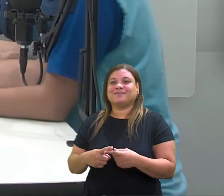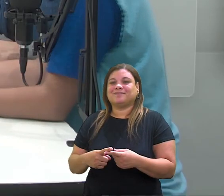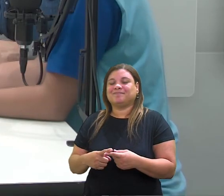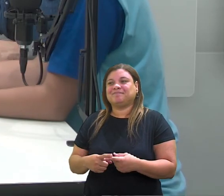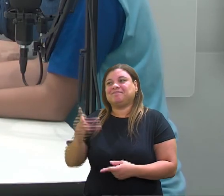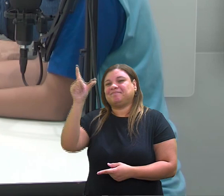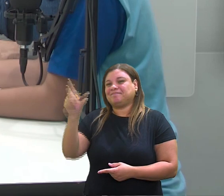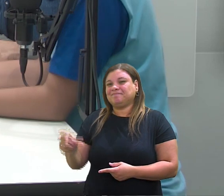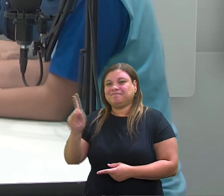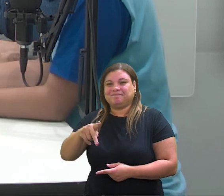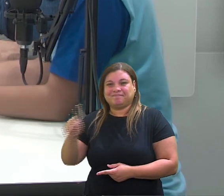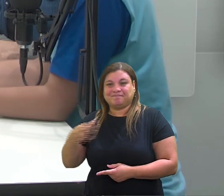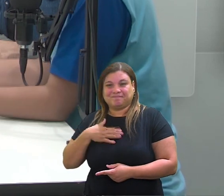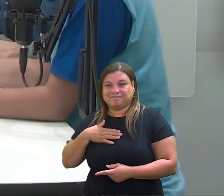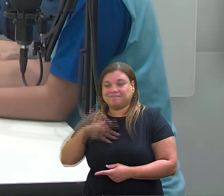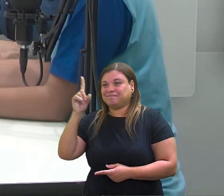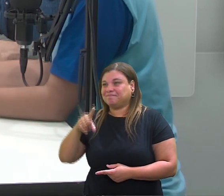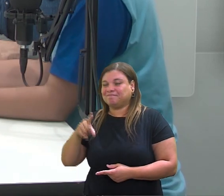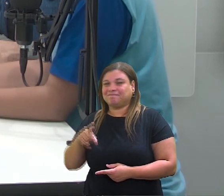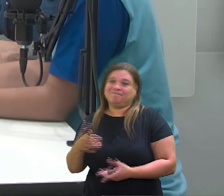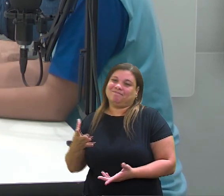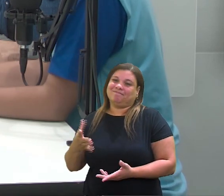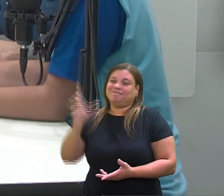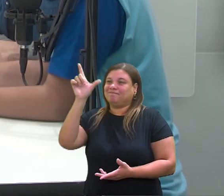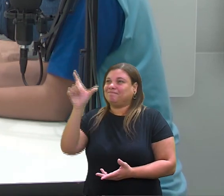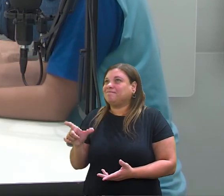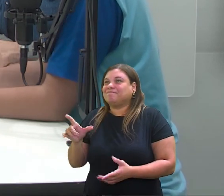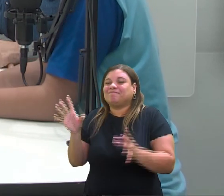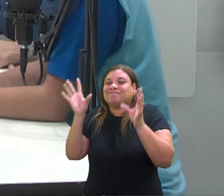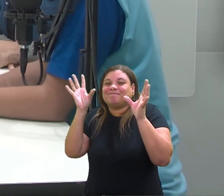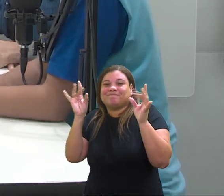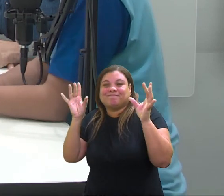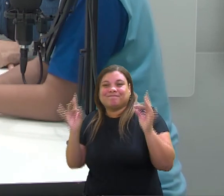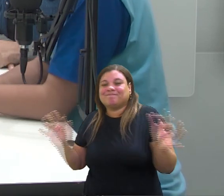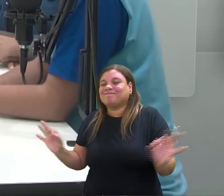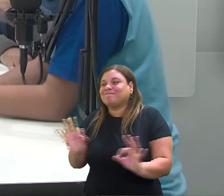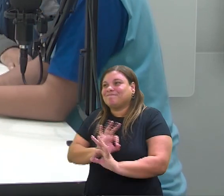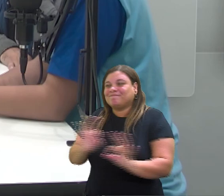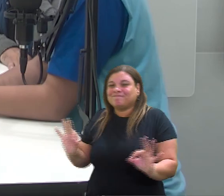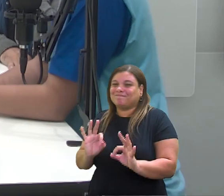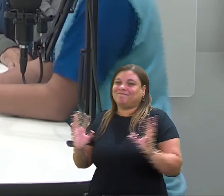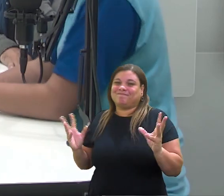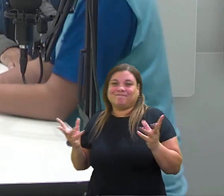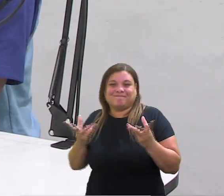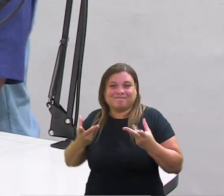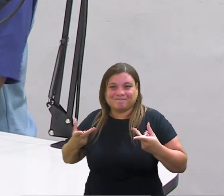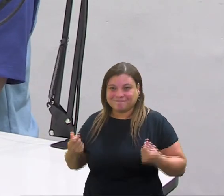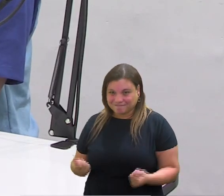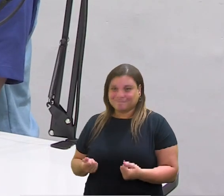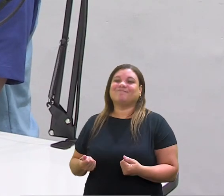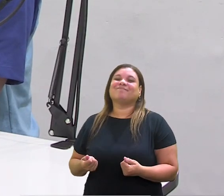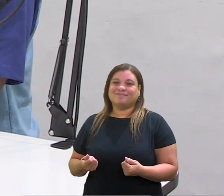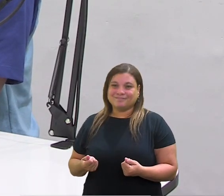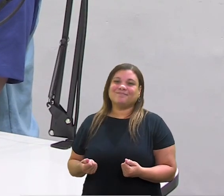eu convivo com ela, assim, tirando de dentro da escola, e eu sei que ela é uma profissional excelente, é uma